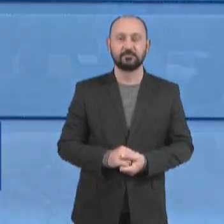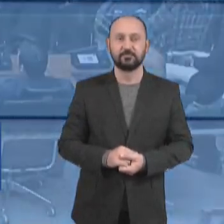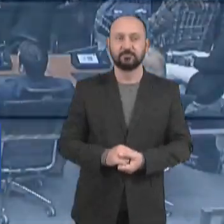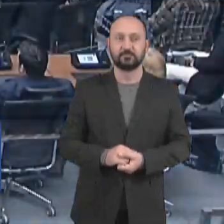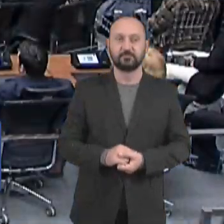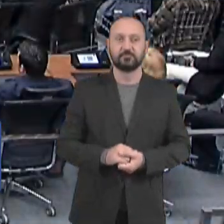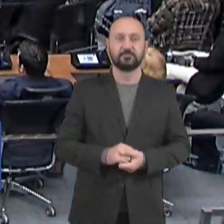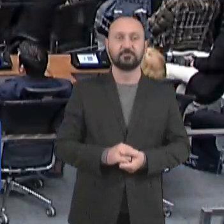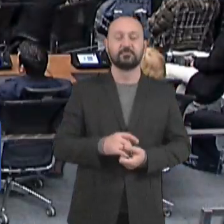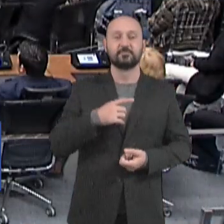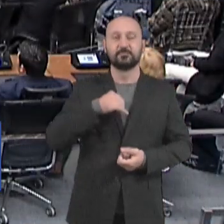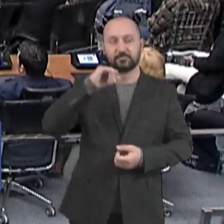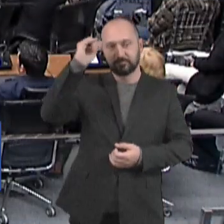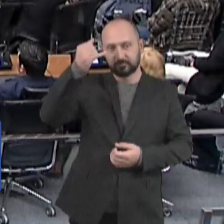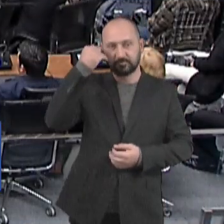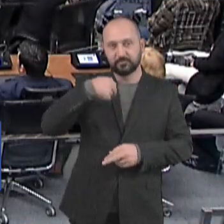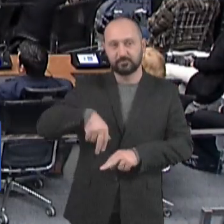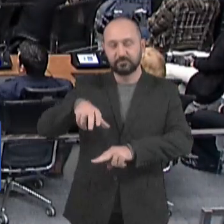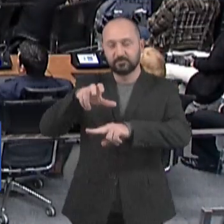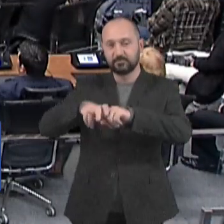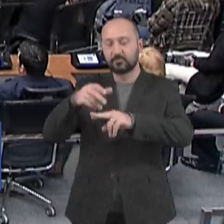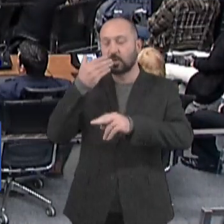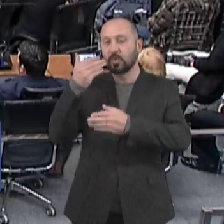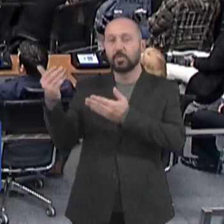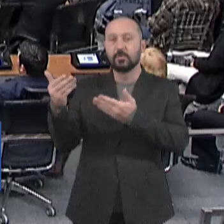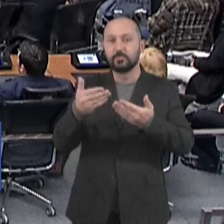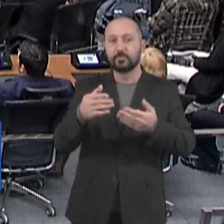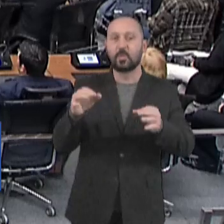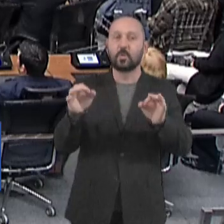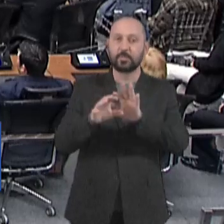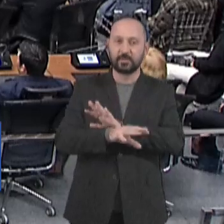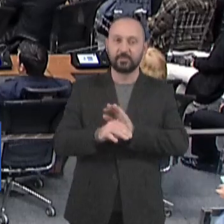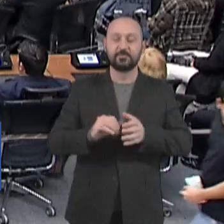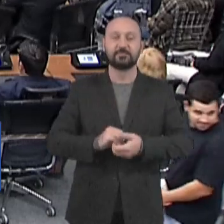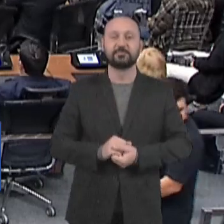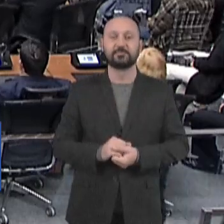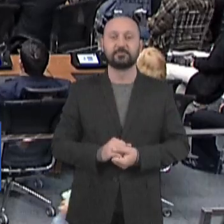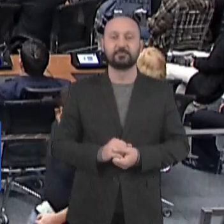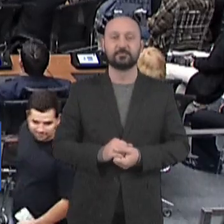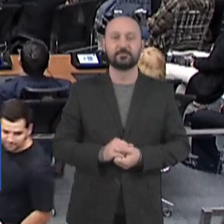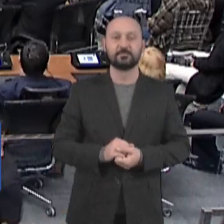Deputado Júnior Mock assume a presidência. Solicitação cumprida.